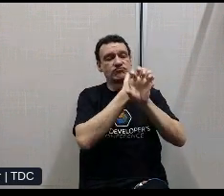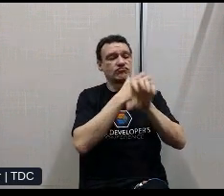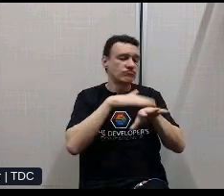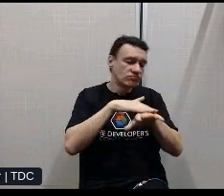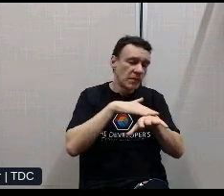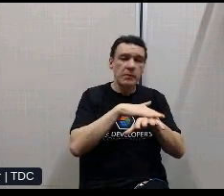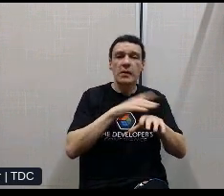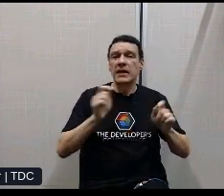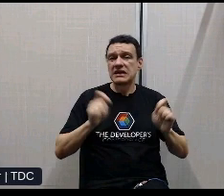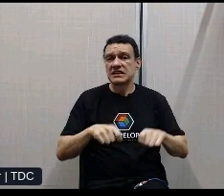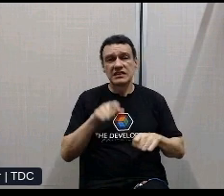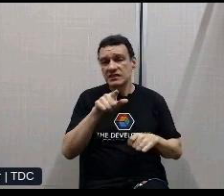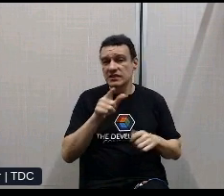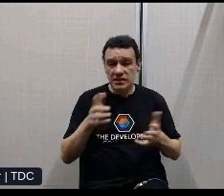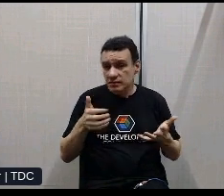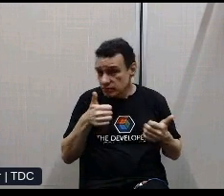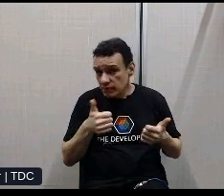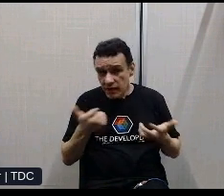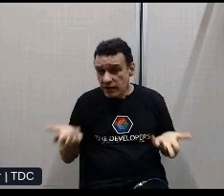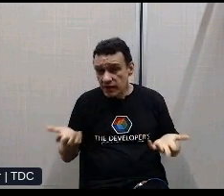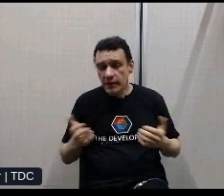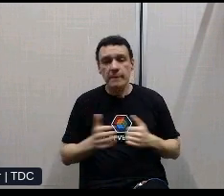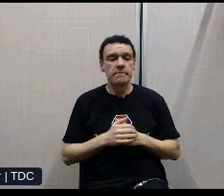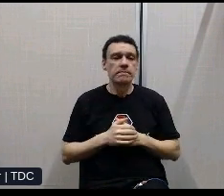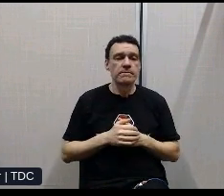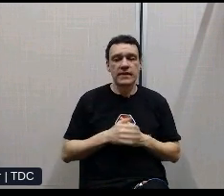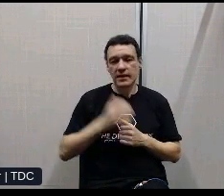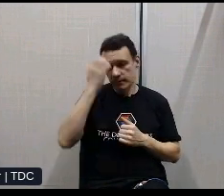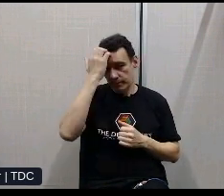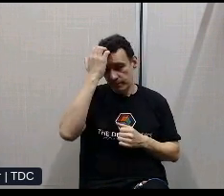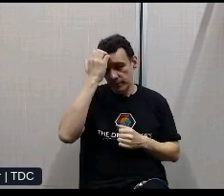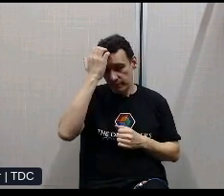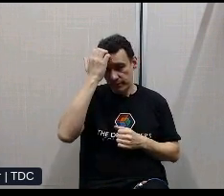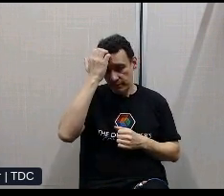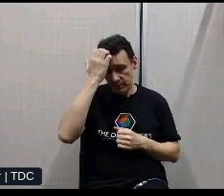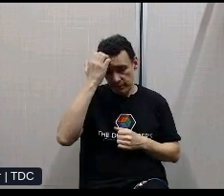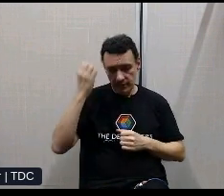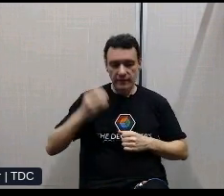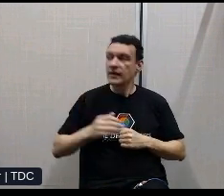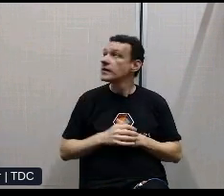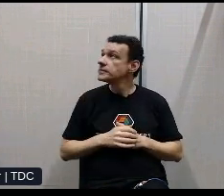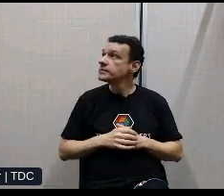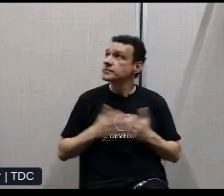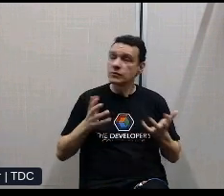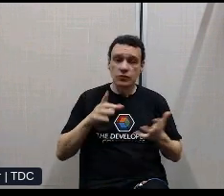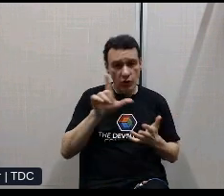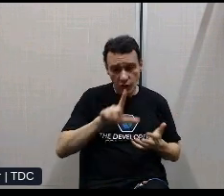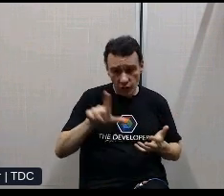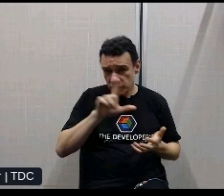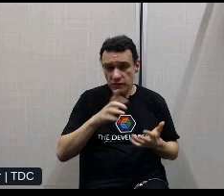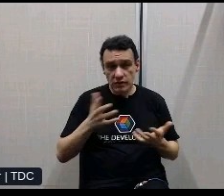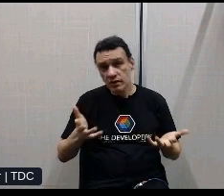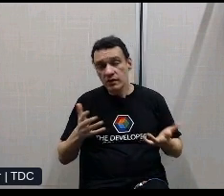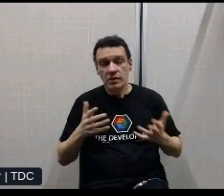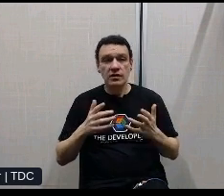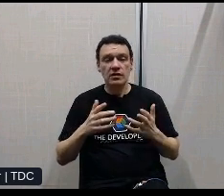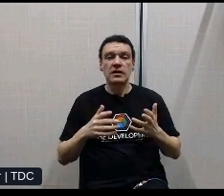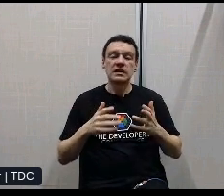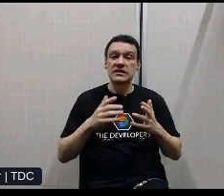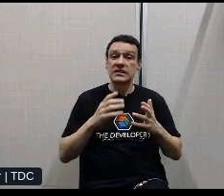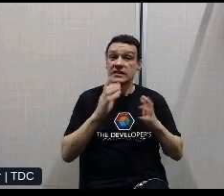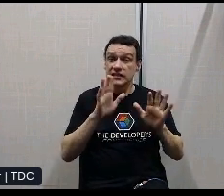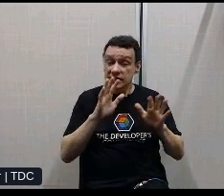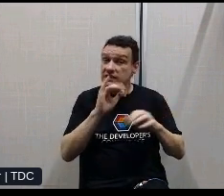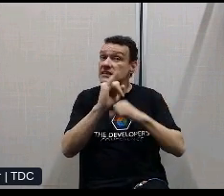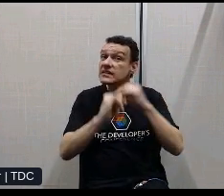gente entende que a gente está falando que a tecnologia também tem que ser investida na internet, na conectividade.